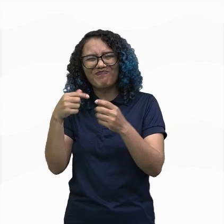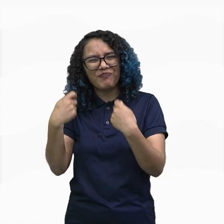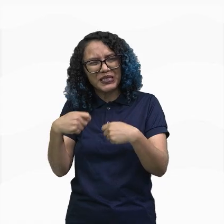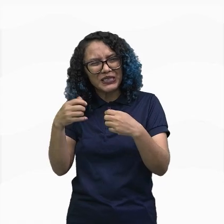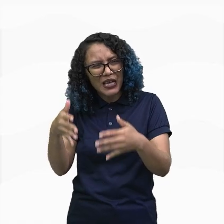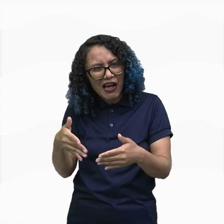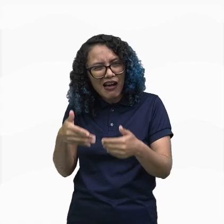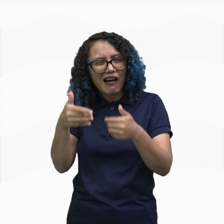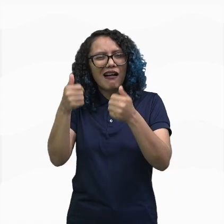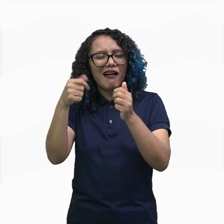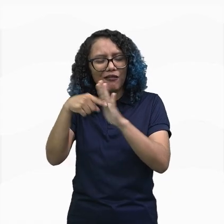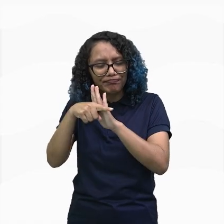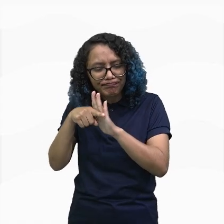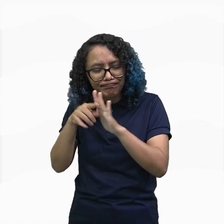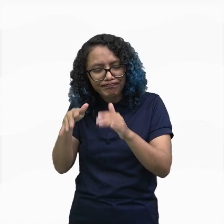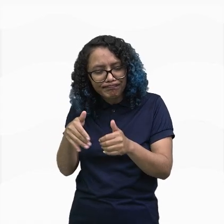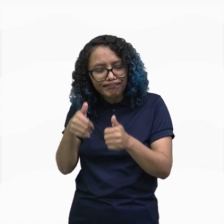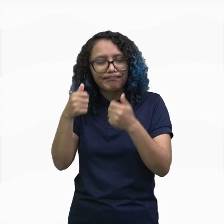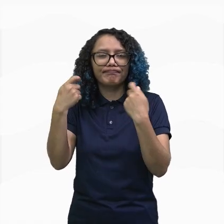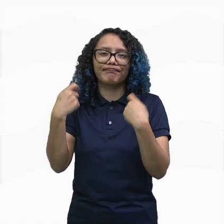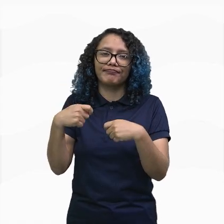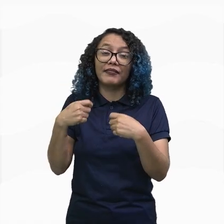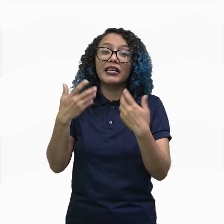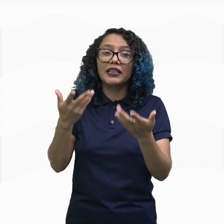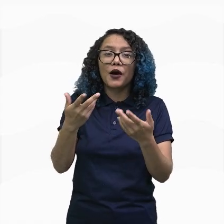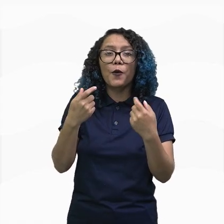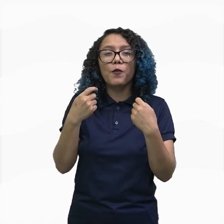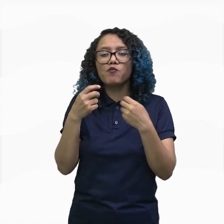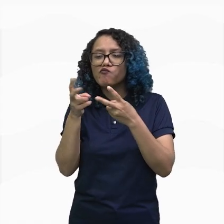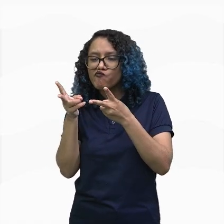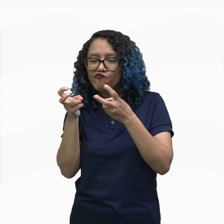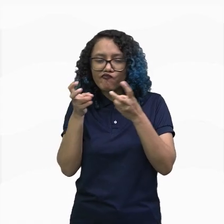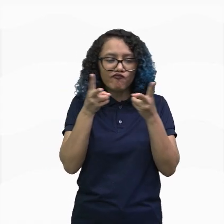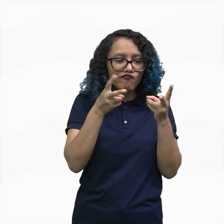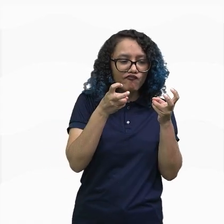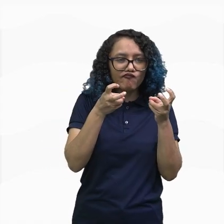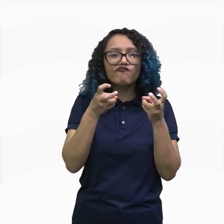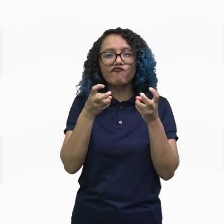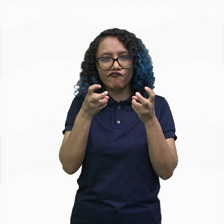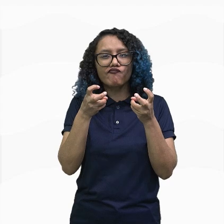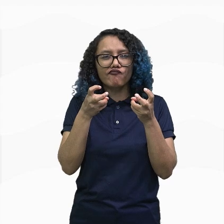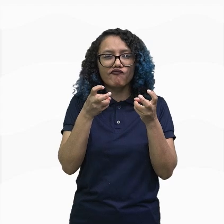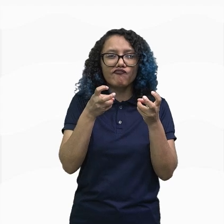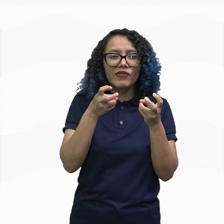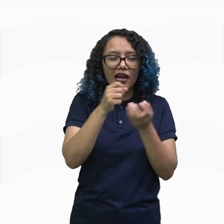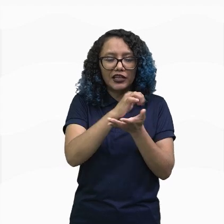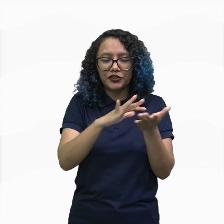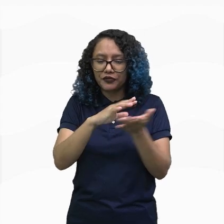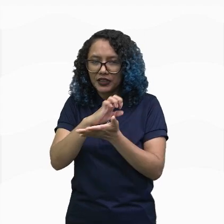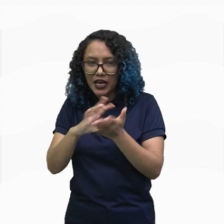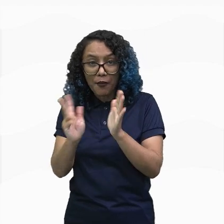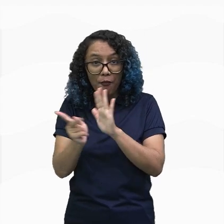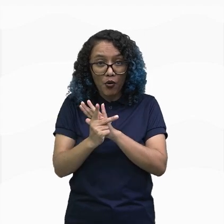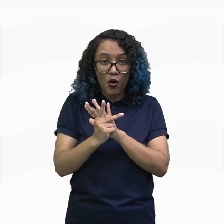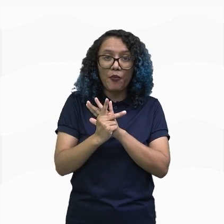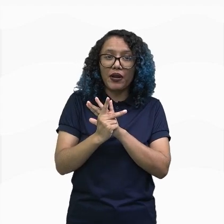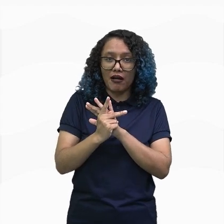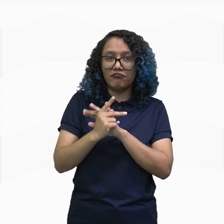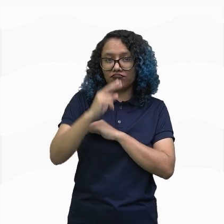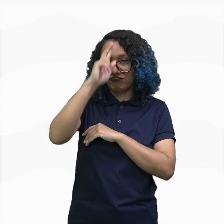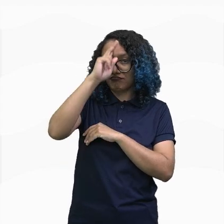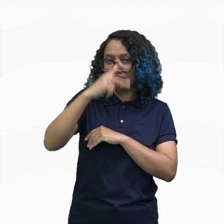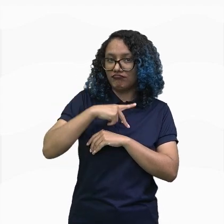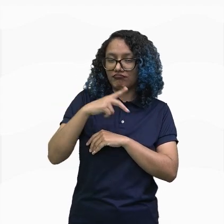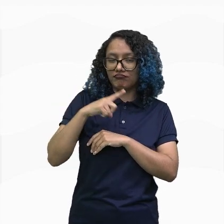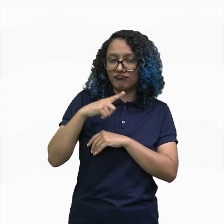preciso pesquisar. Então, ele vai enxergar nele mesmo, nela mesma, né, o que tem